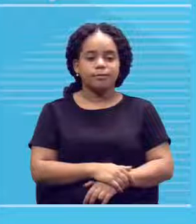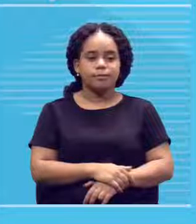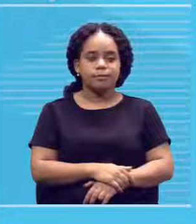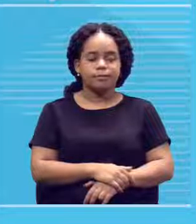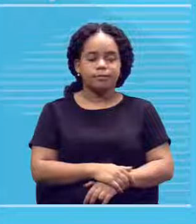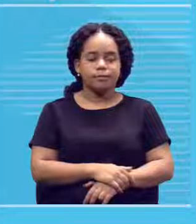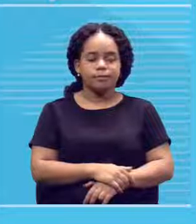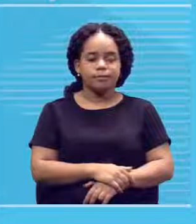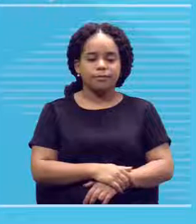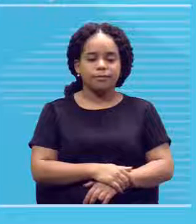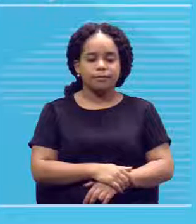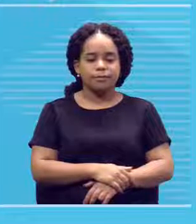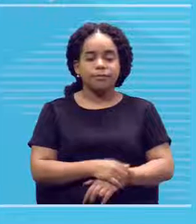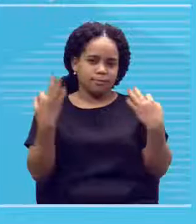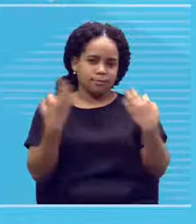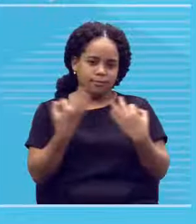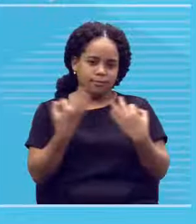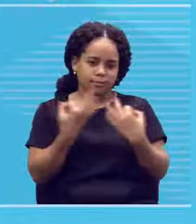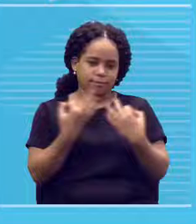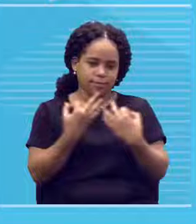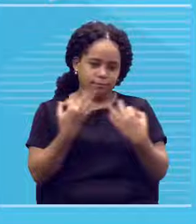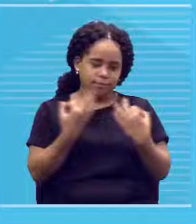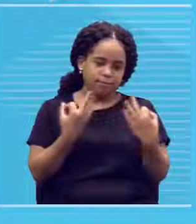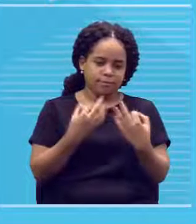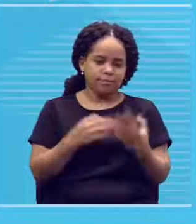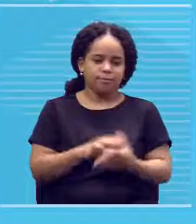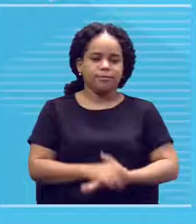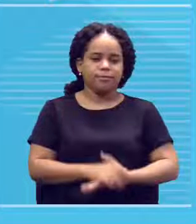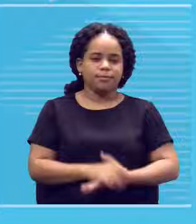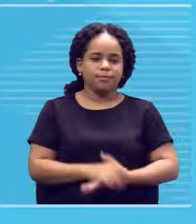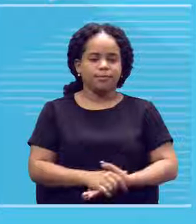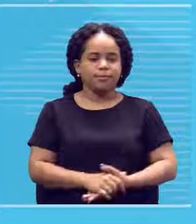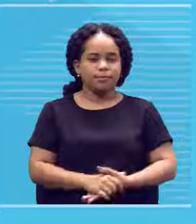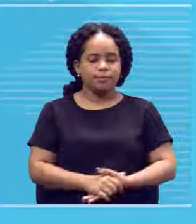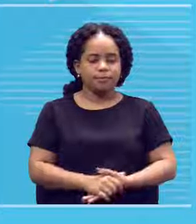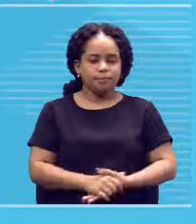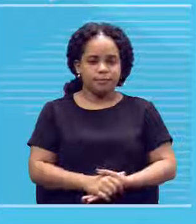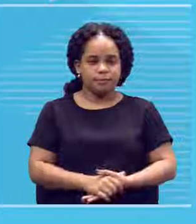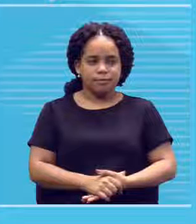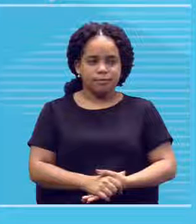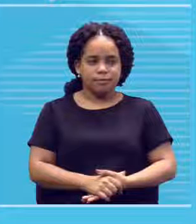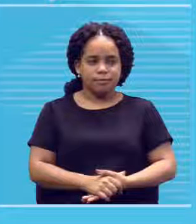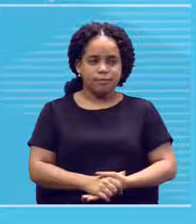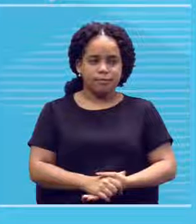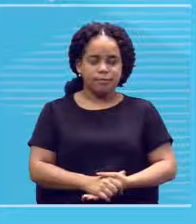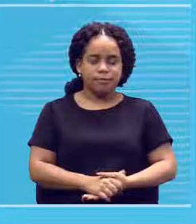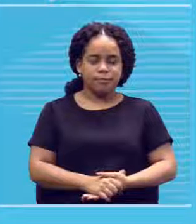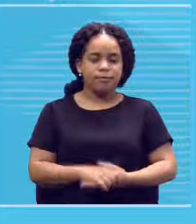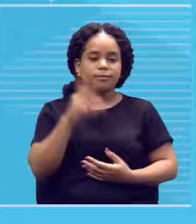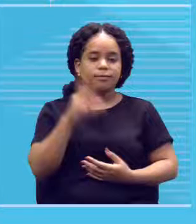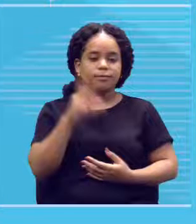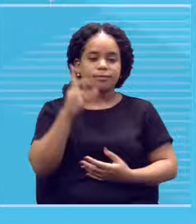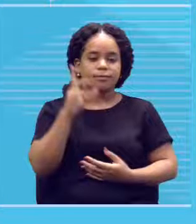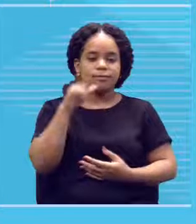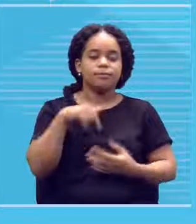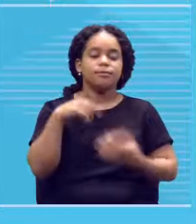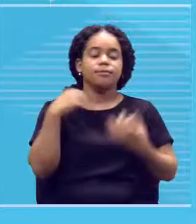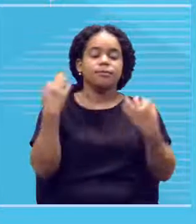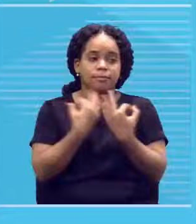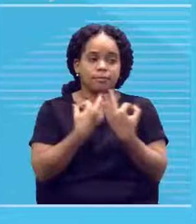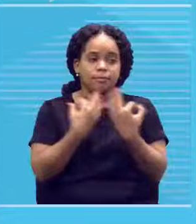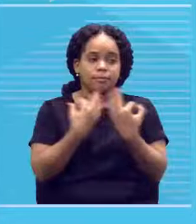é lindo perfeito a perfeição E aí está a